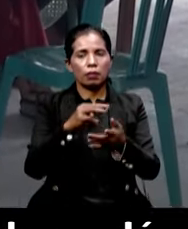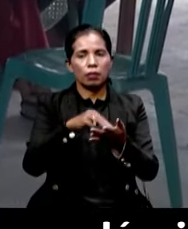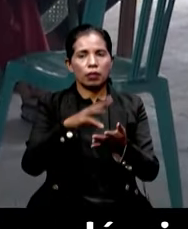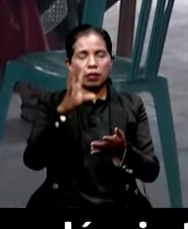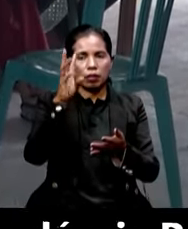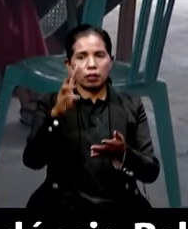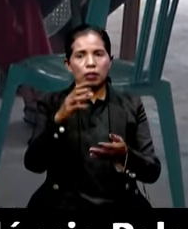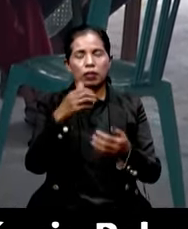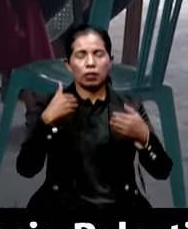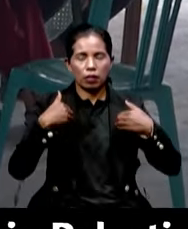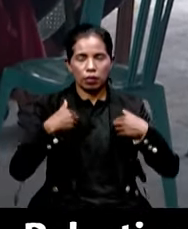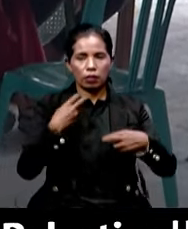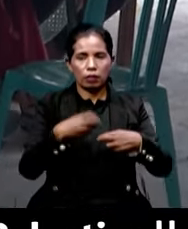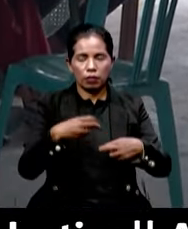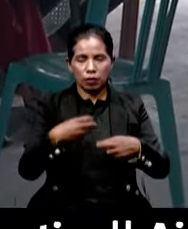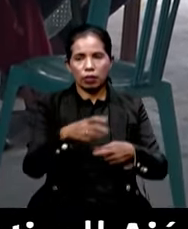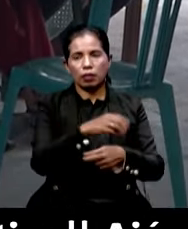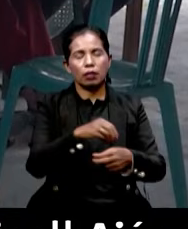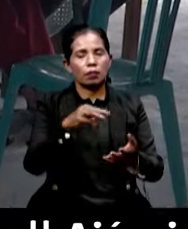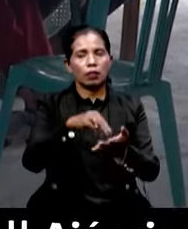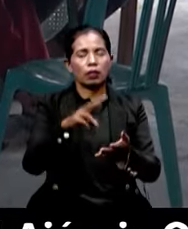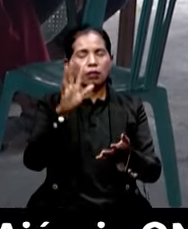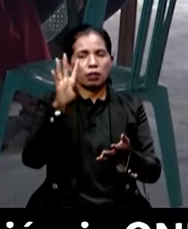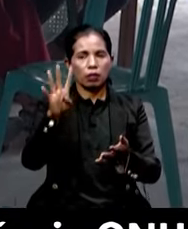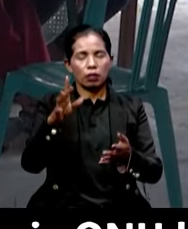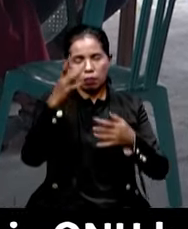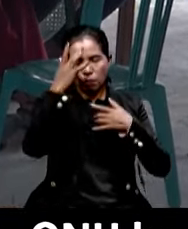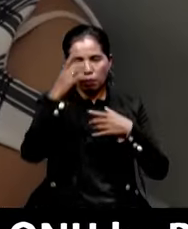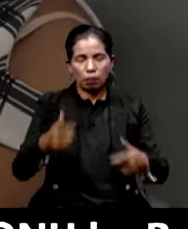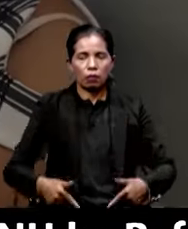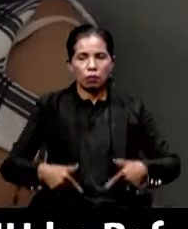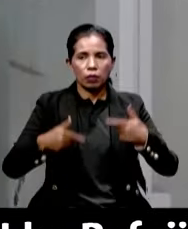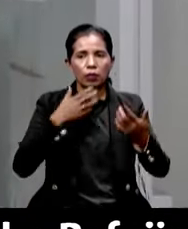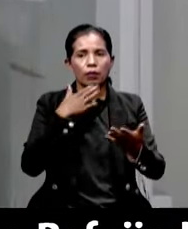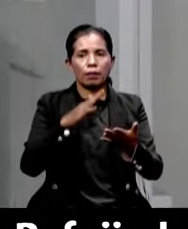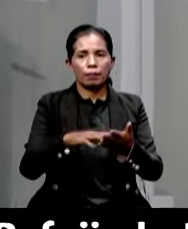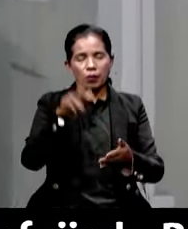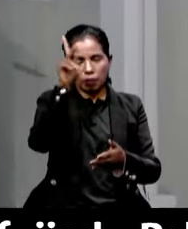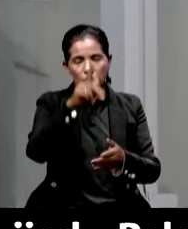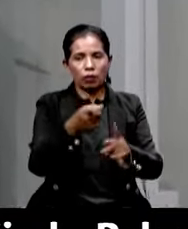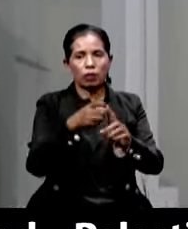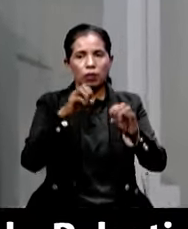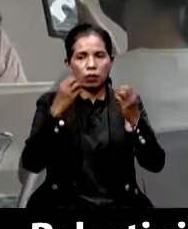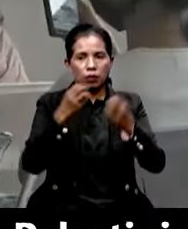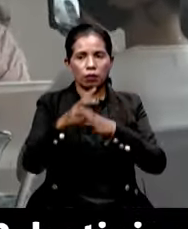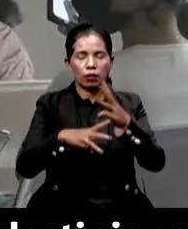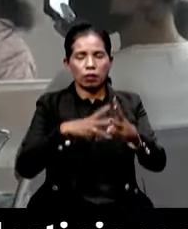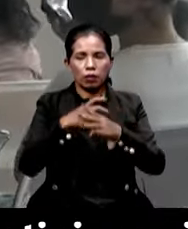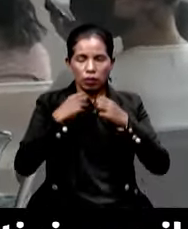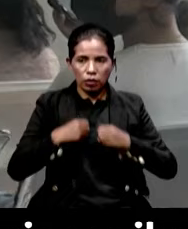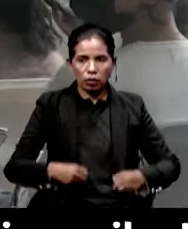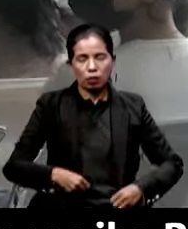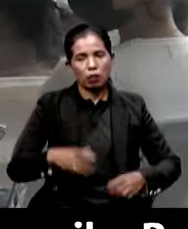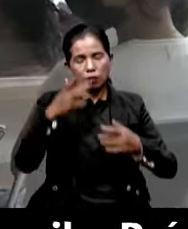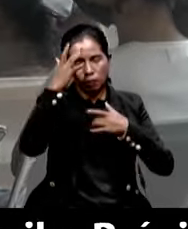hela desabilidade, no milhão hat mori soko di saula saudável. Tur pesquisa o si Organização Mundial Saúde, mora se